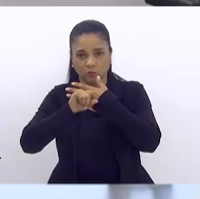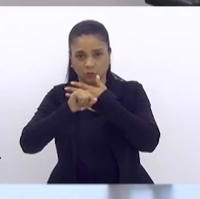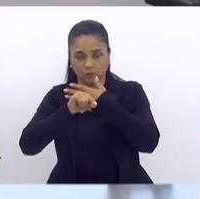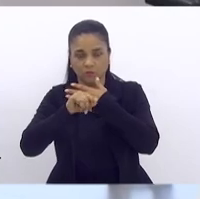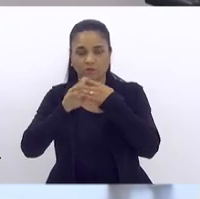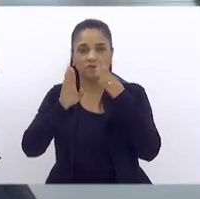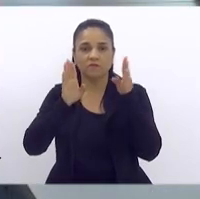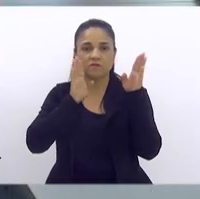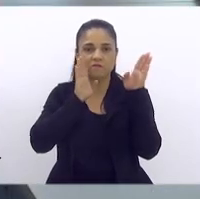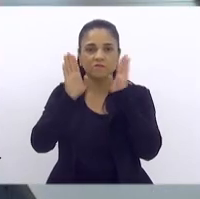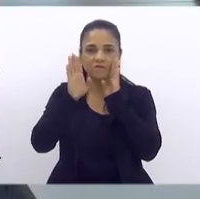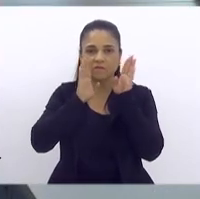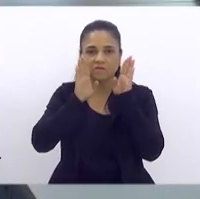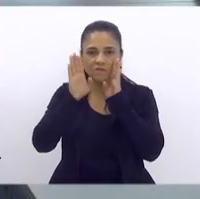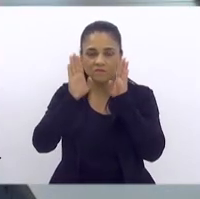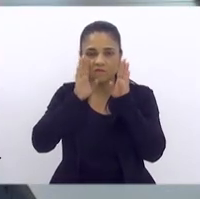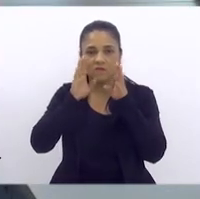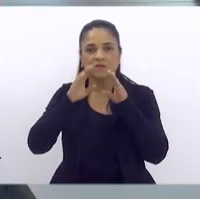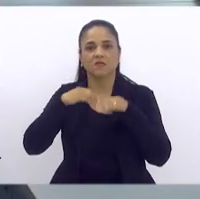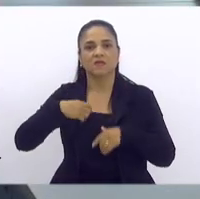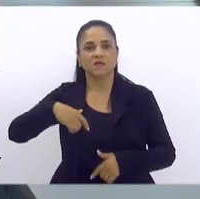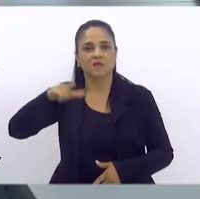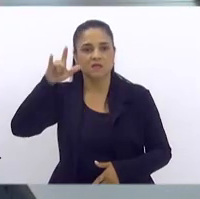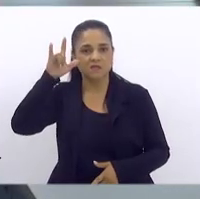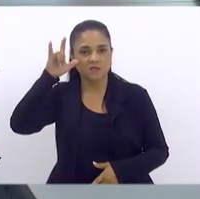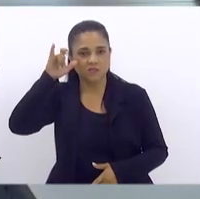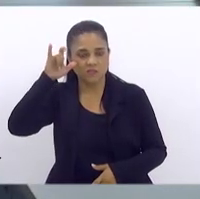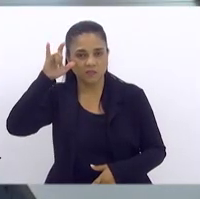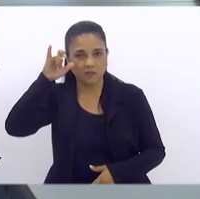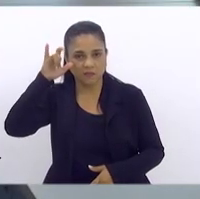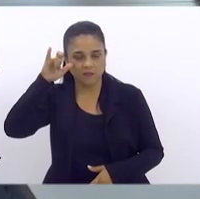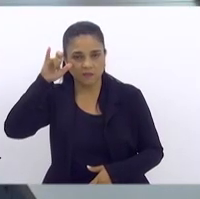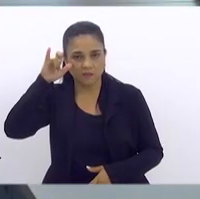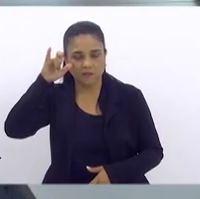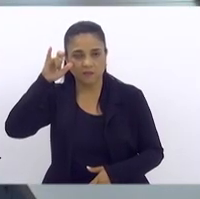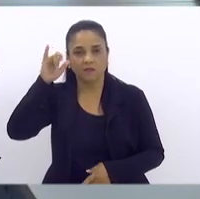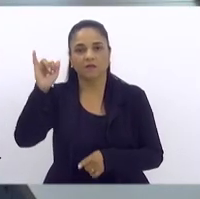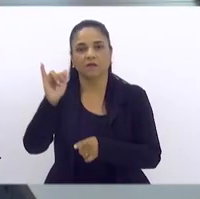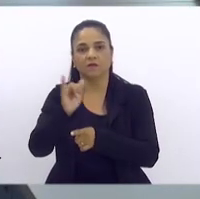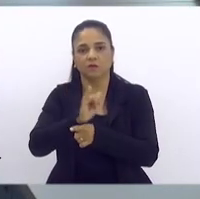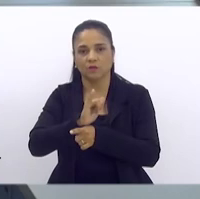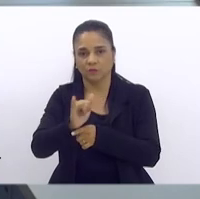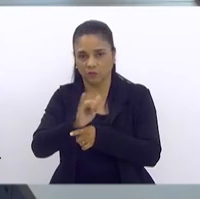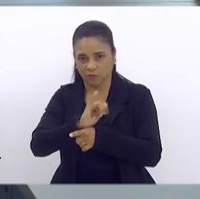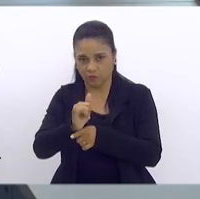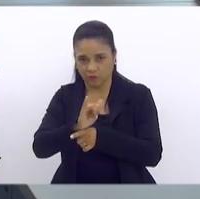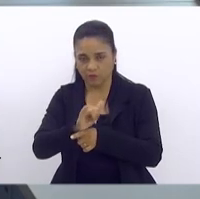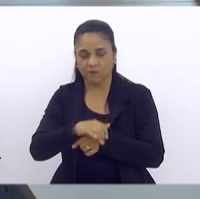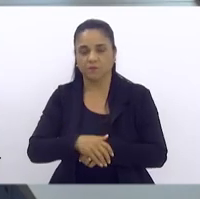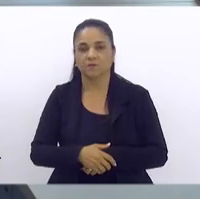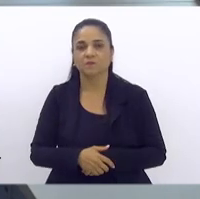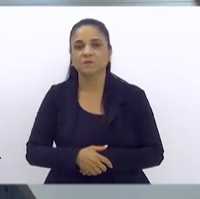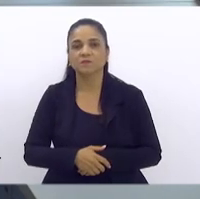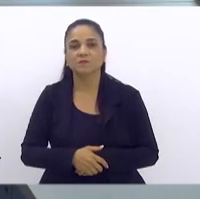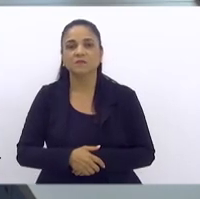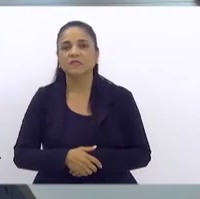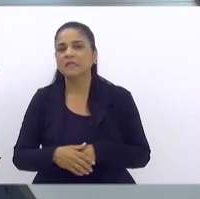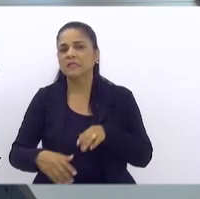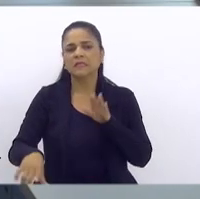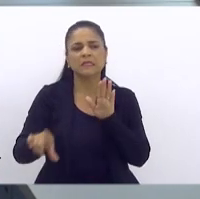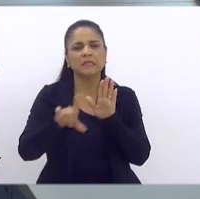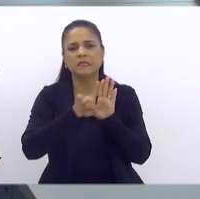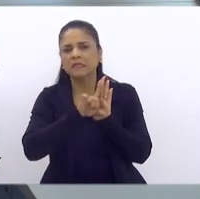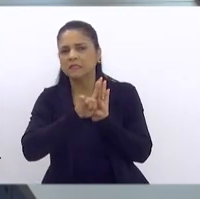YouTube. É que eu anotei só Twitter, Face e Instagram YouTube. Instagram e YouTube. Isso. Que legislatura foi,